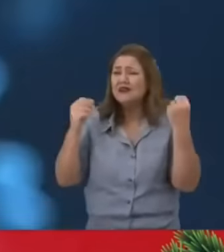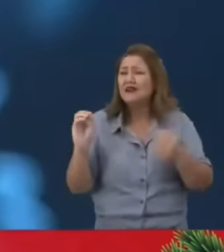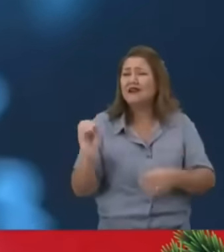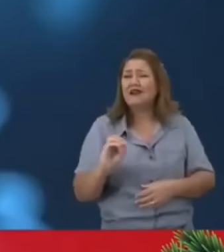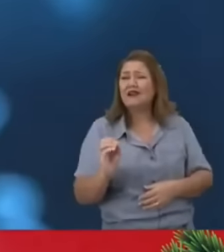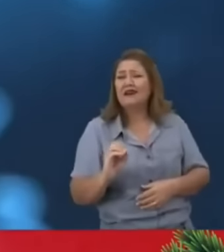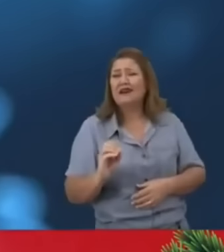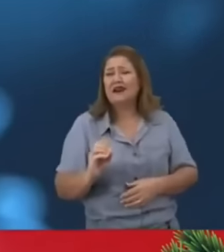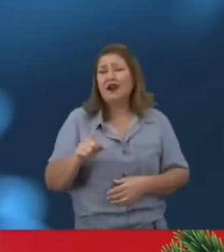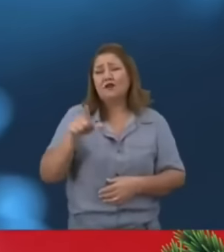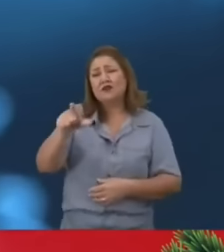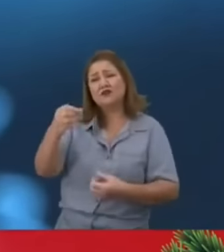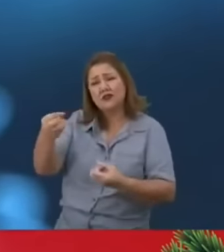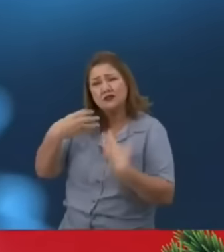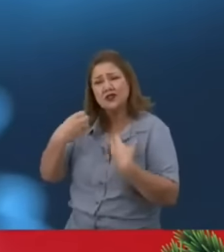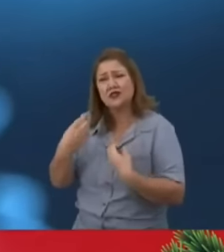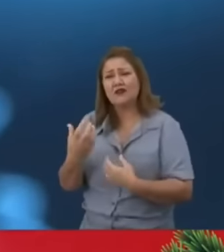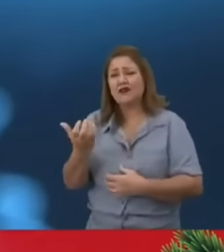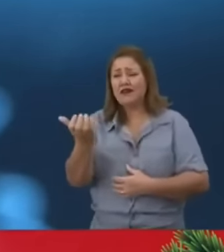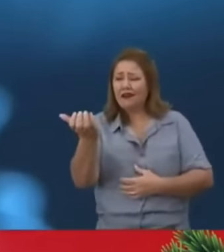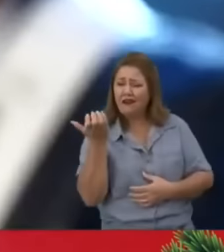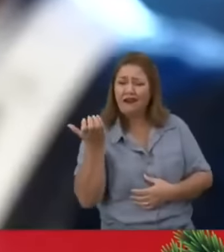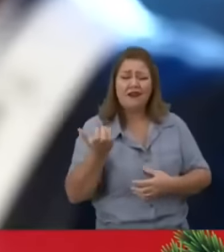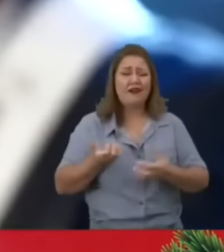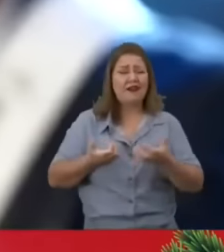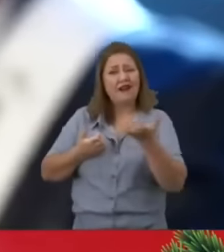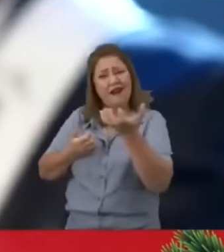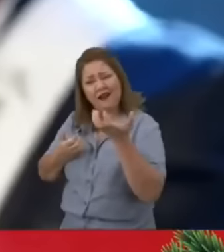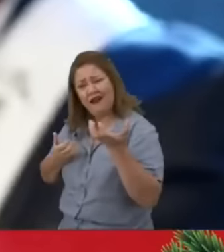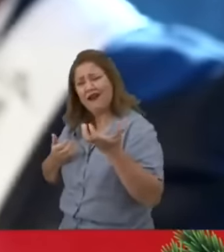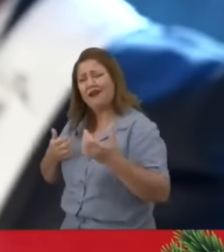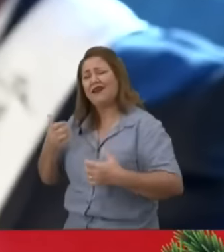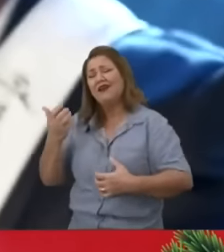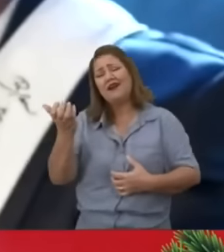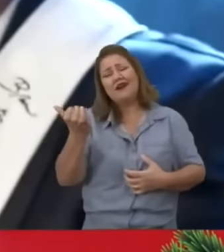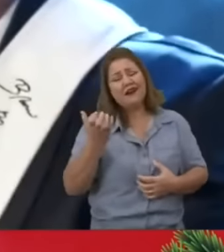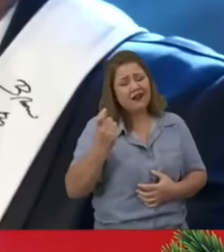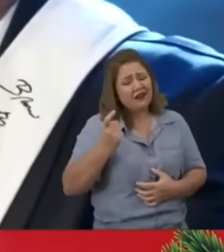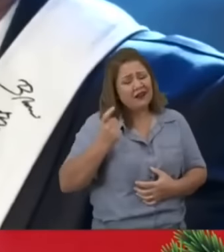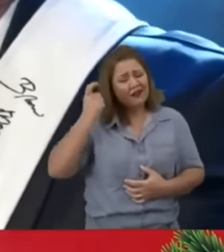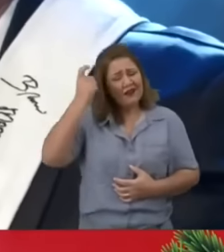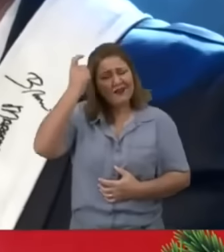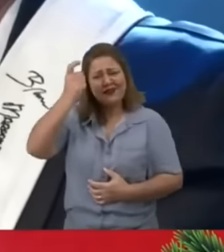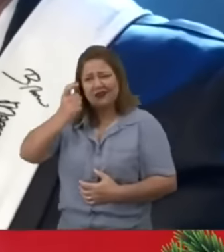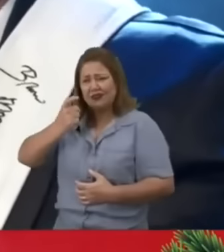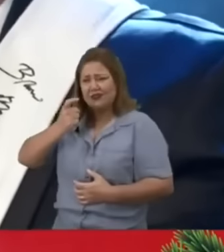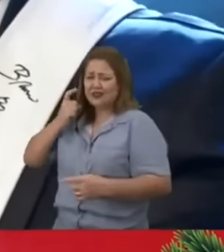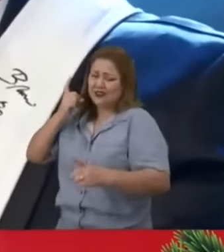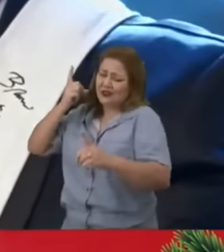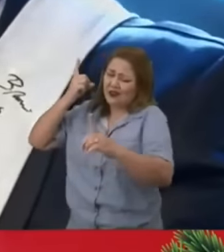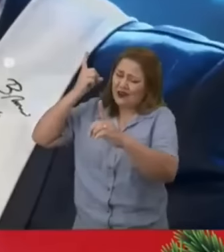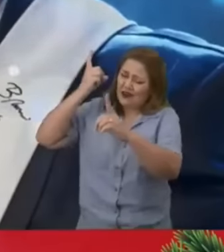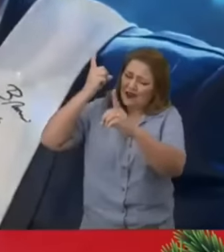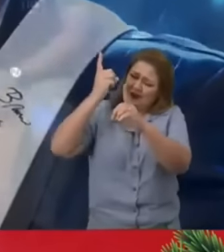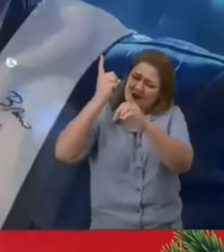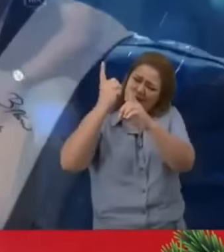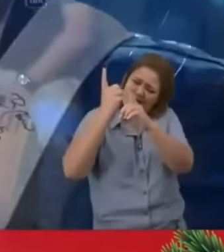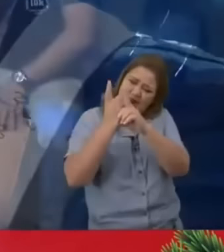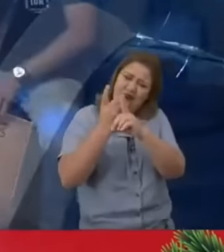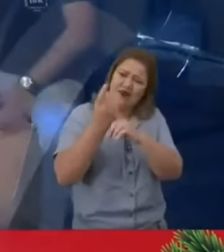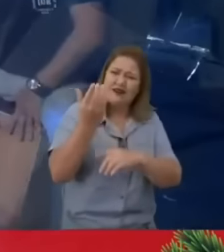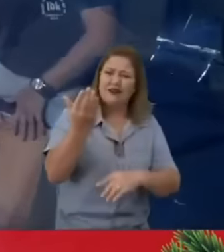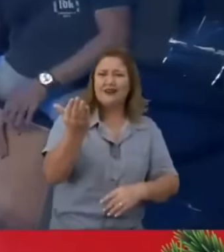esquecer. Você só me ensinou a te querer e te querendo vou tentando te encontrar.